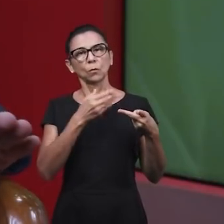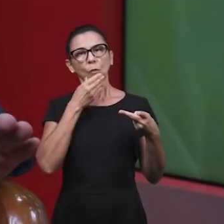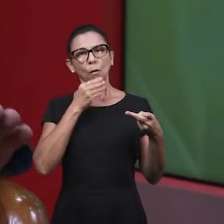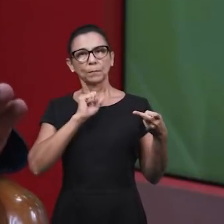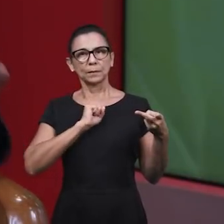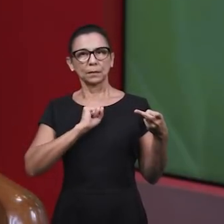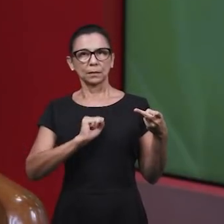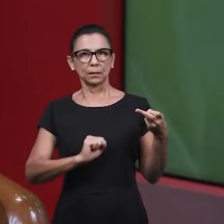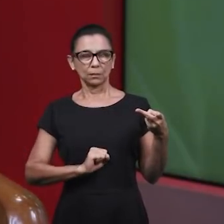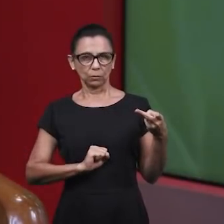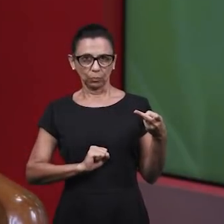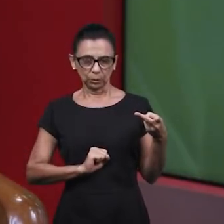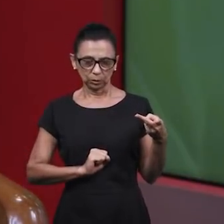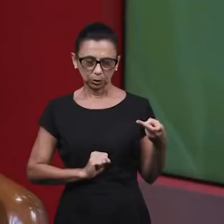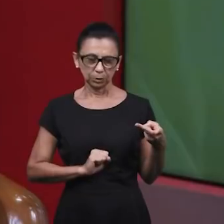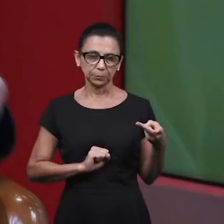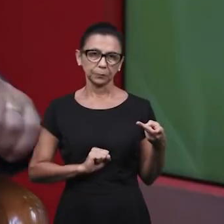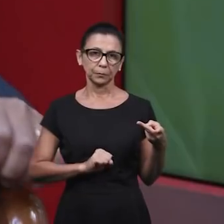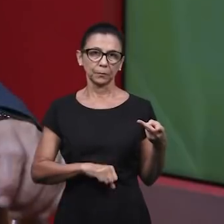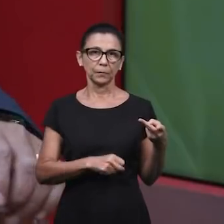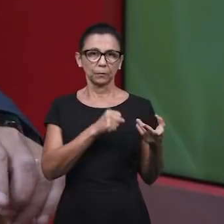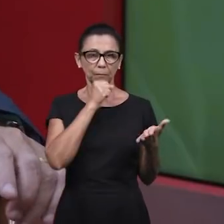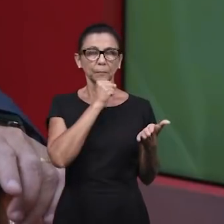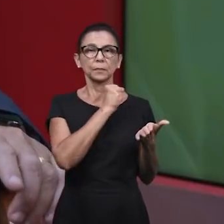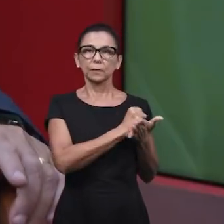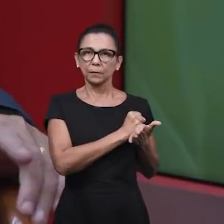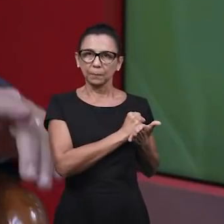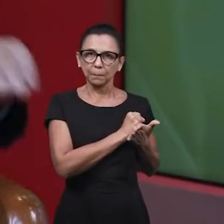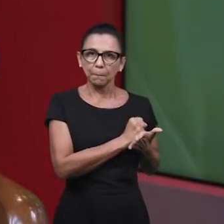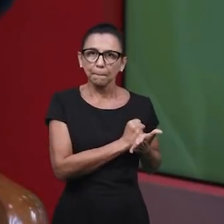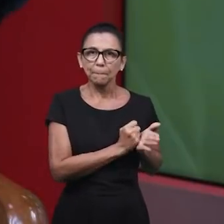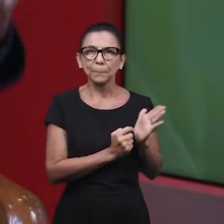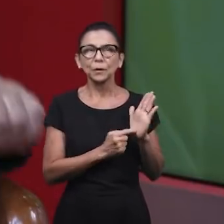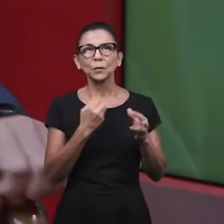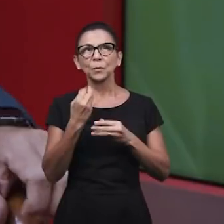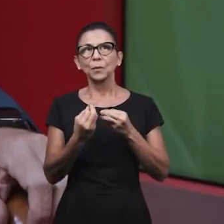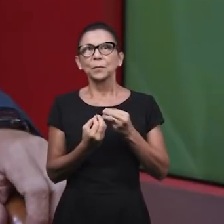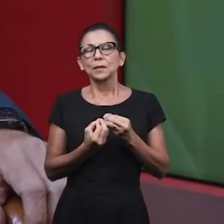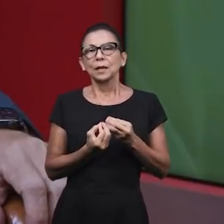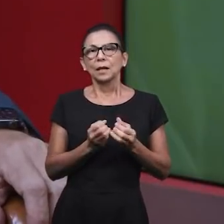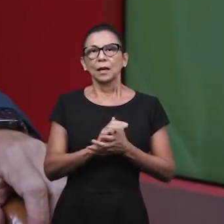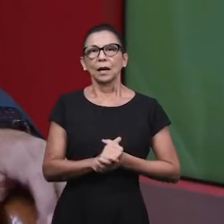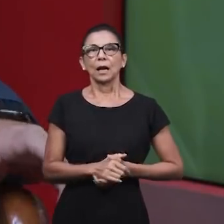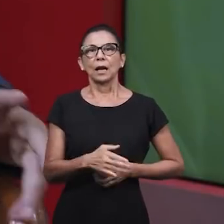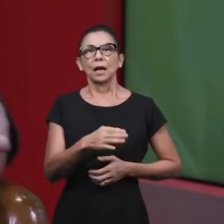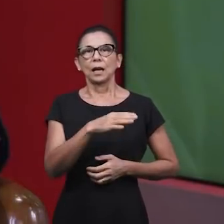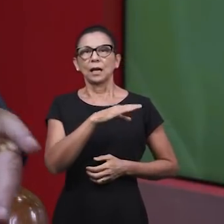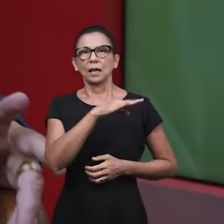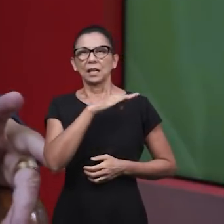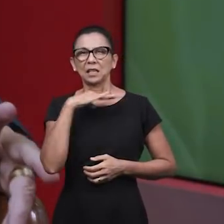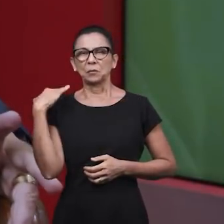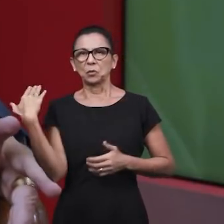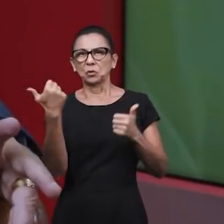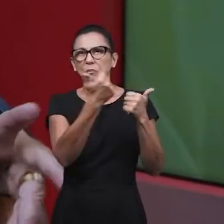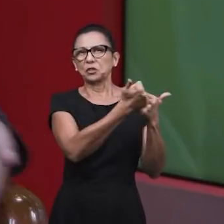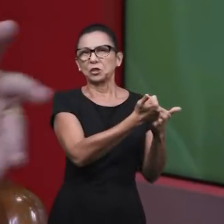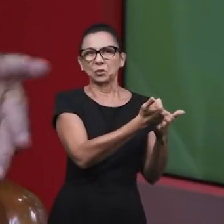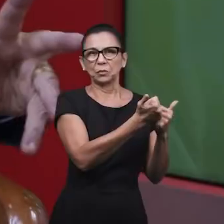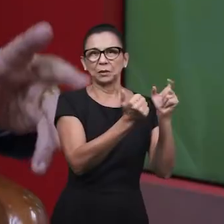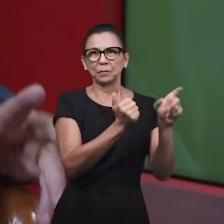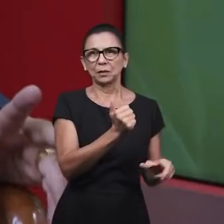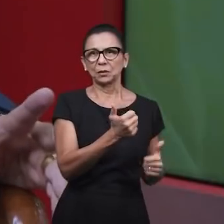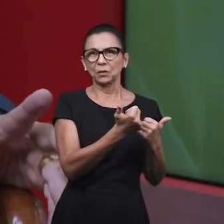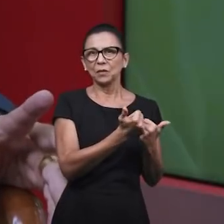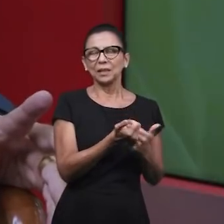né? O sacerdote, observe, do Velho Testamento, ele não morria pelas pessoas, tanto é que na sua roupa havia